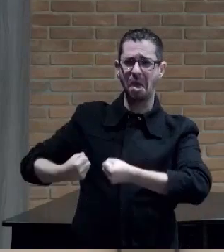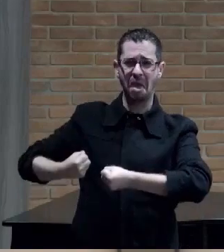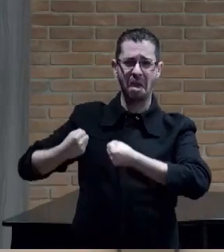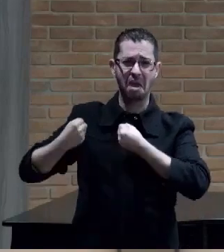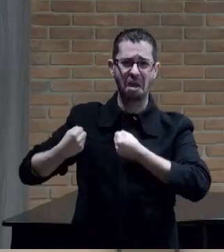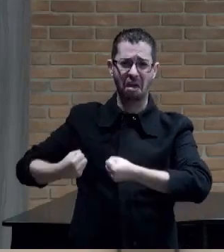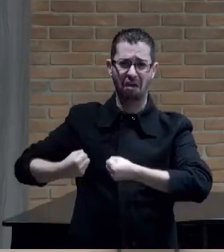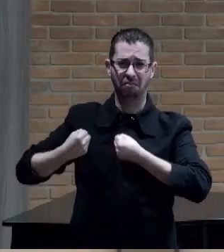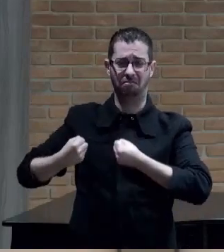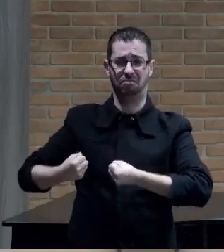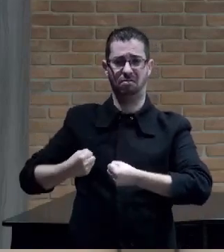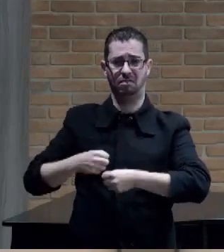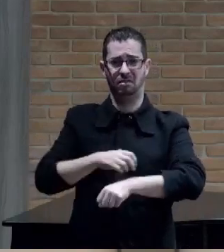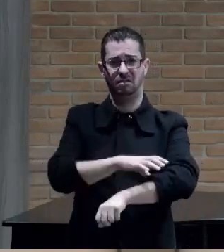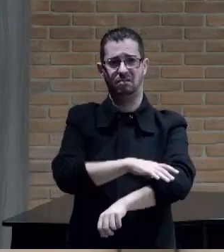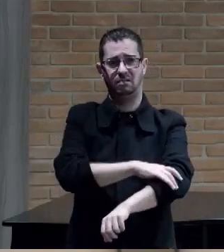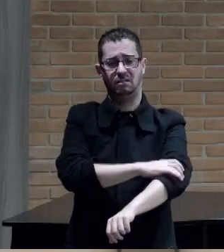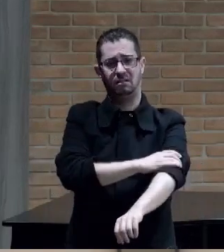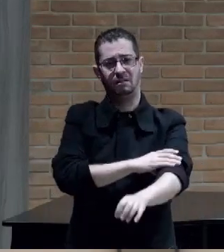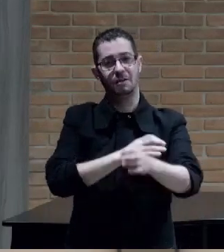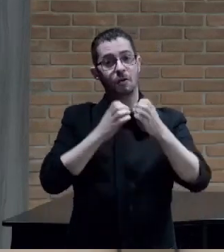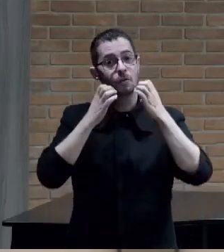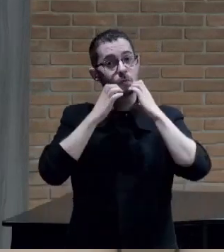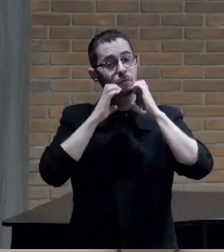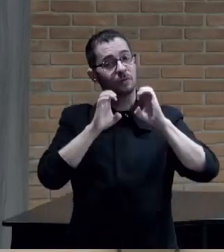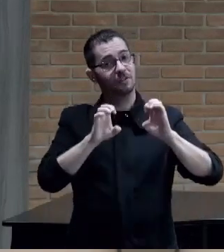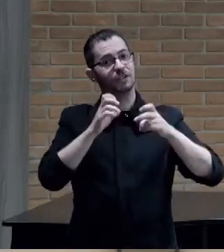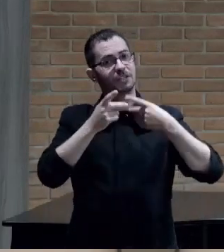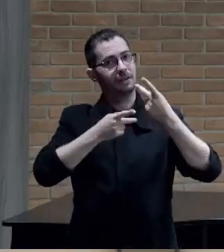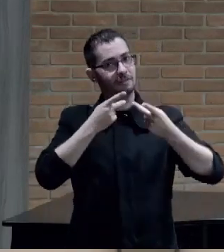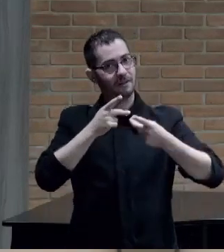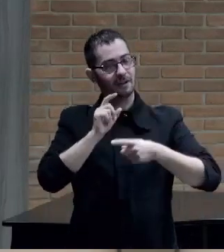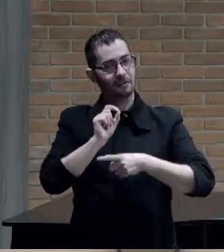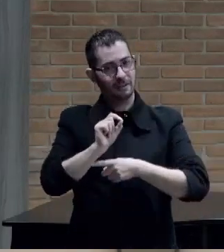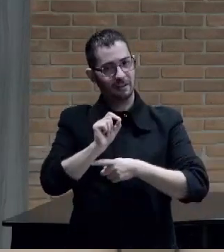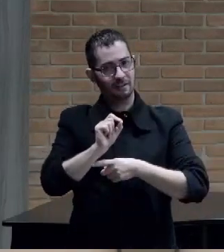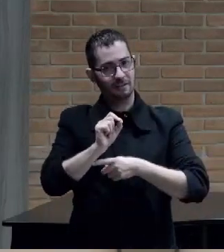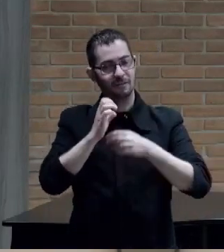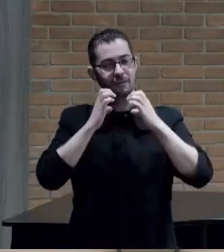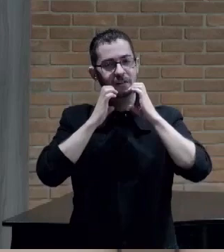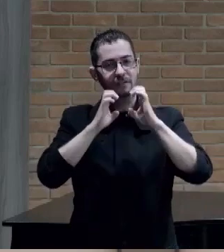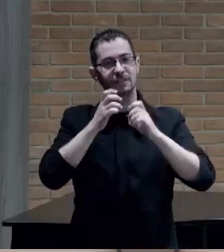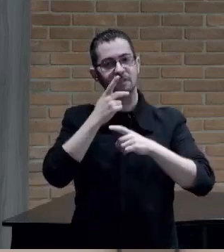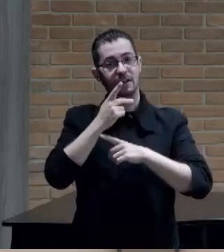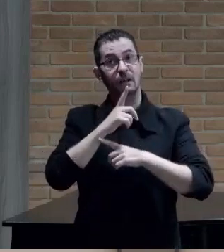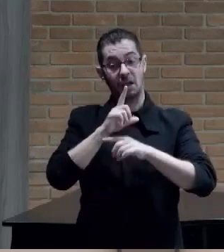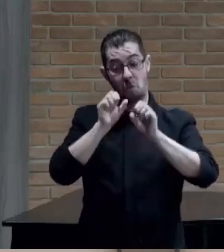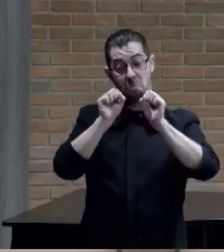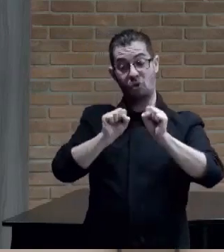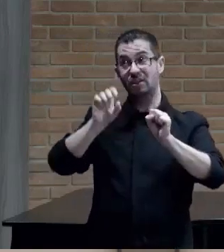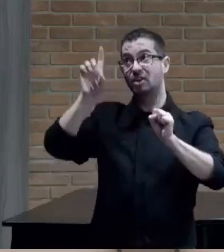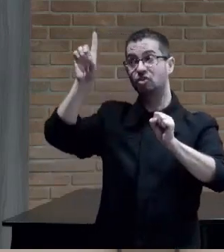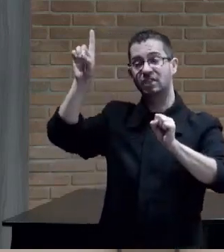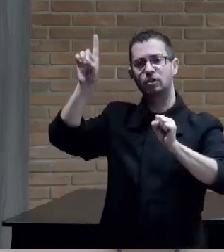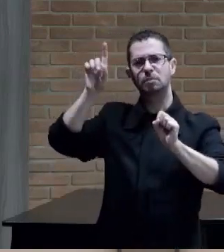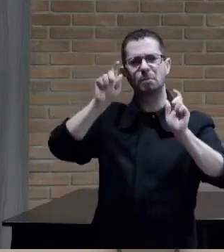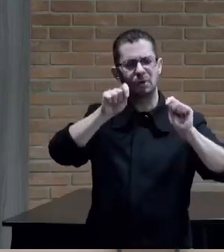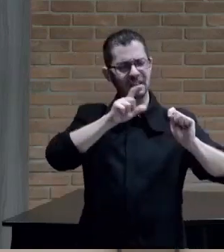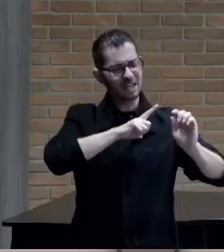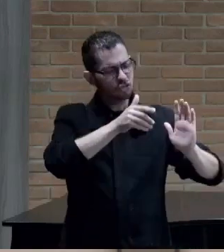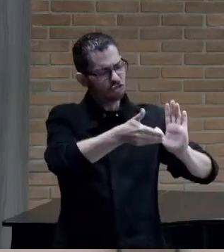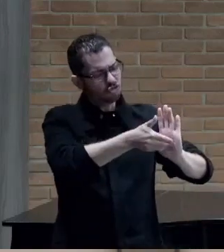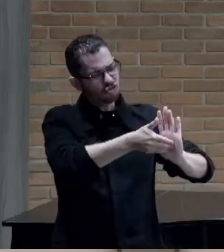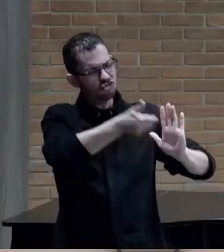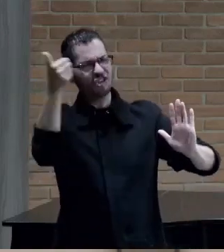costas. Então o Evangelho vai dizer o seguinte: olha, o Evangelho é o poder de Deus para resgatar você